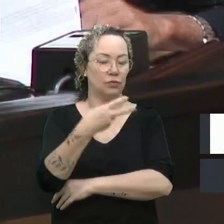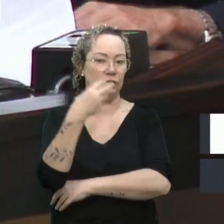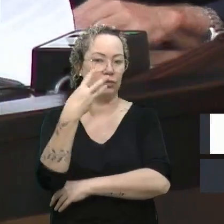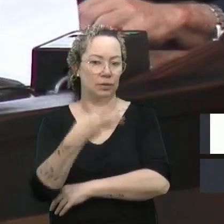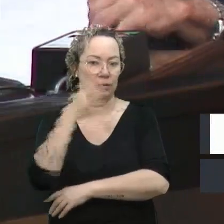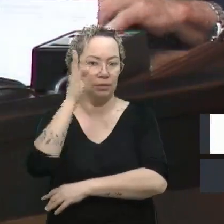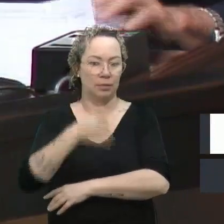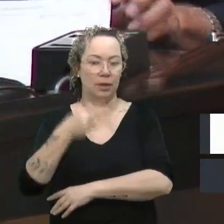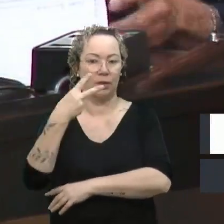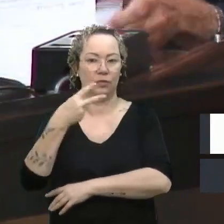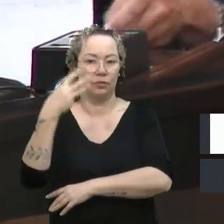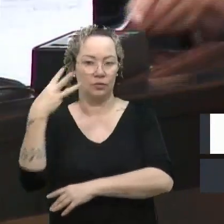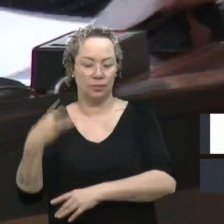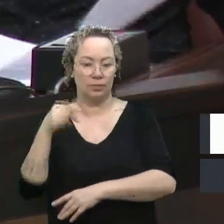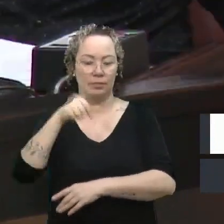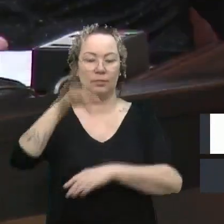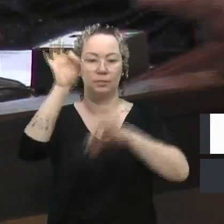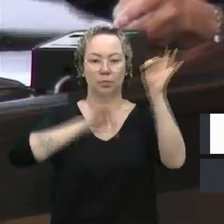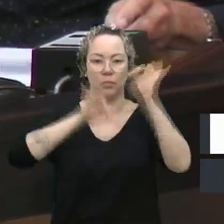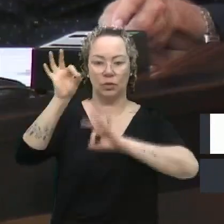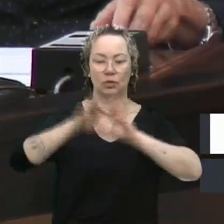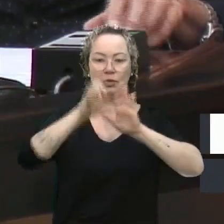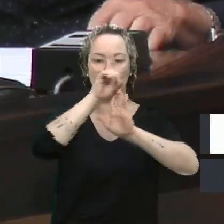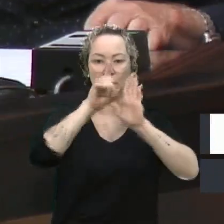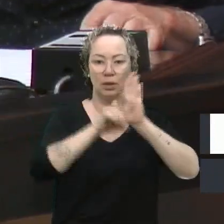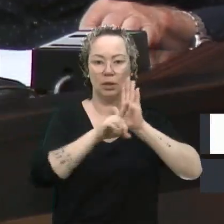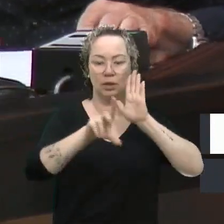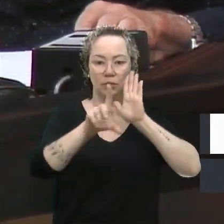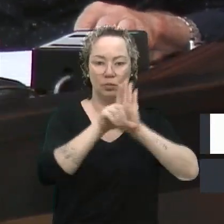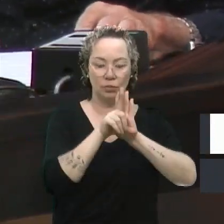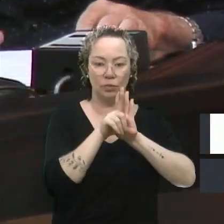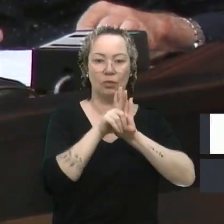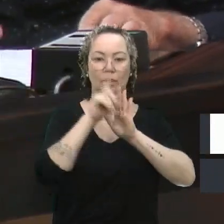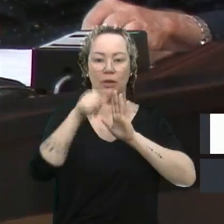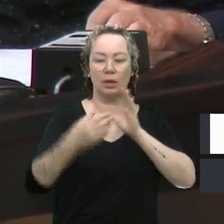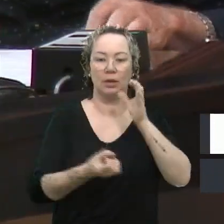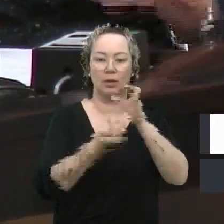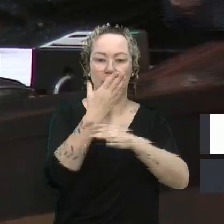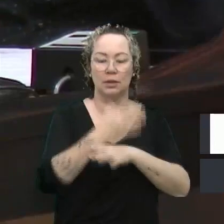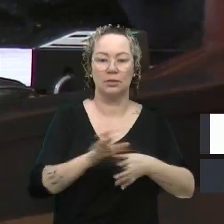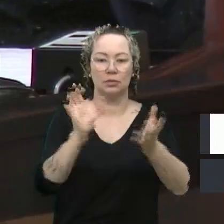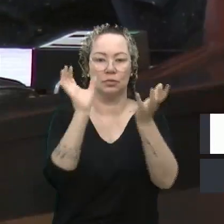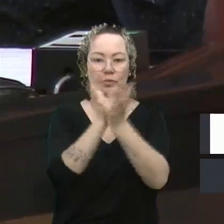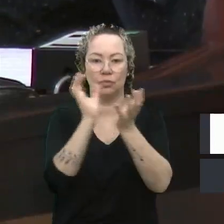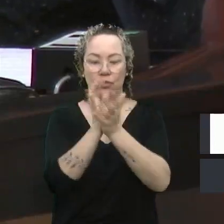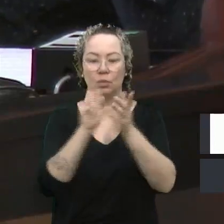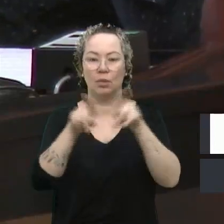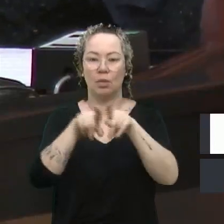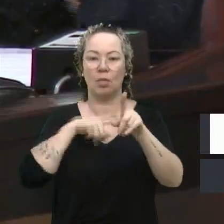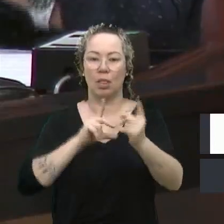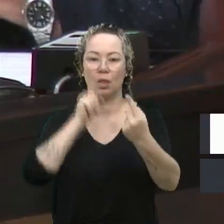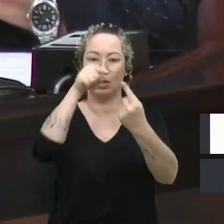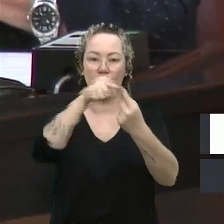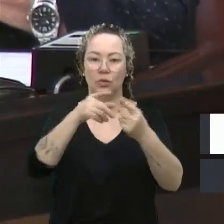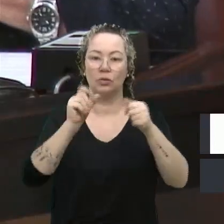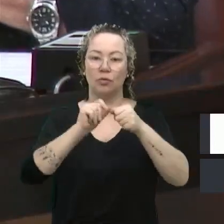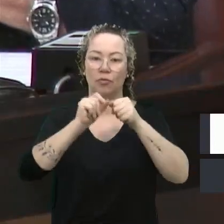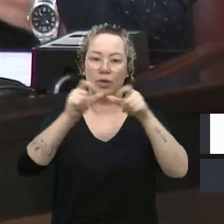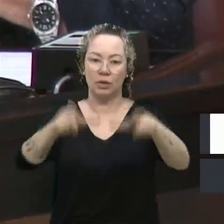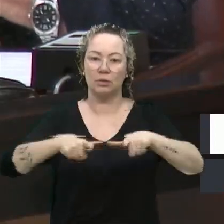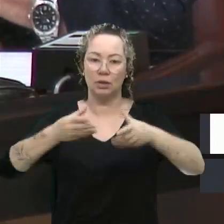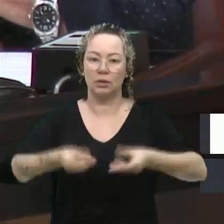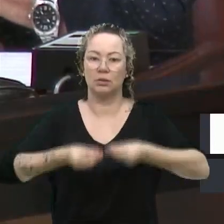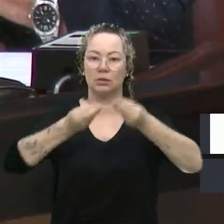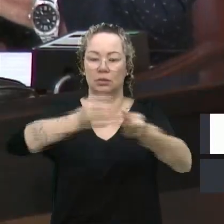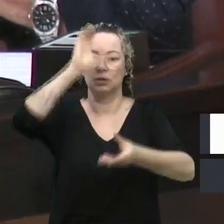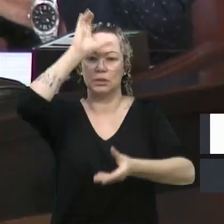223/2023. O presente projeto de decreto legislativo é de autoria coletiva e objetiva conceder o título de cidadão